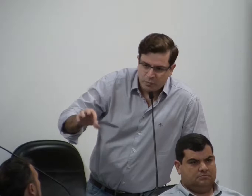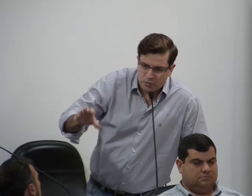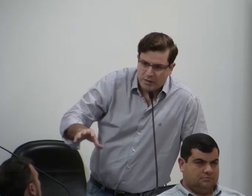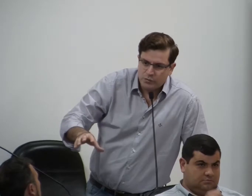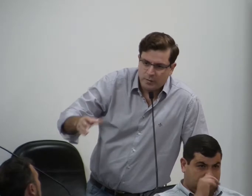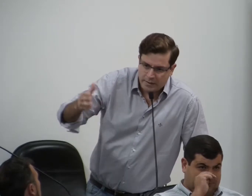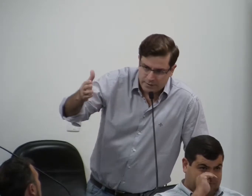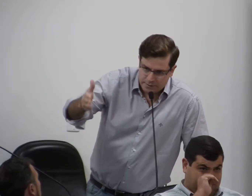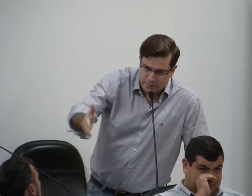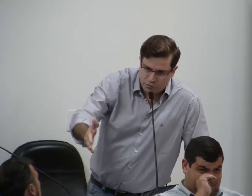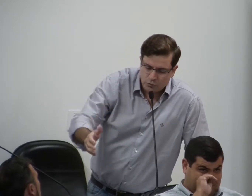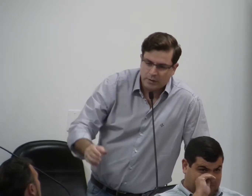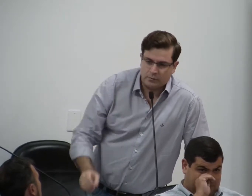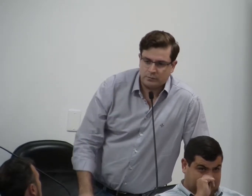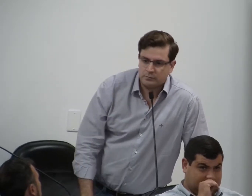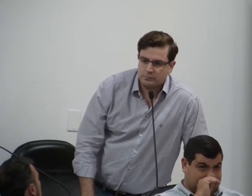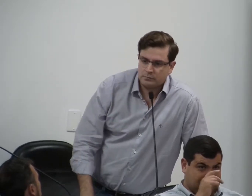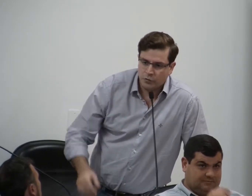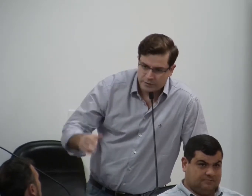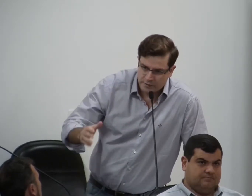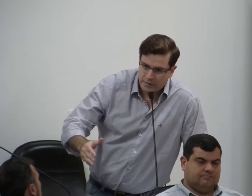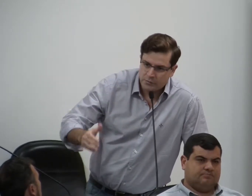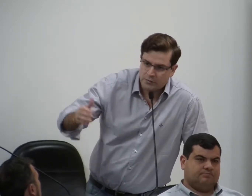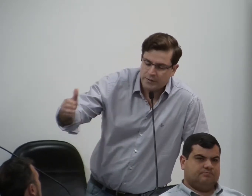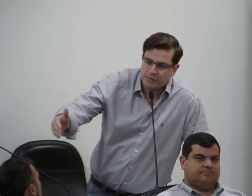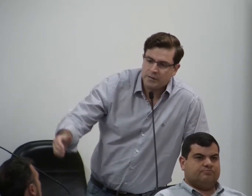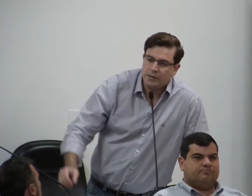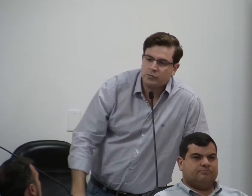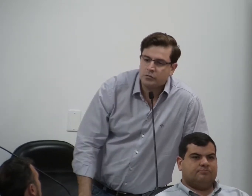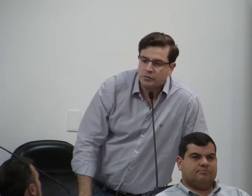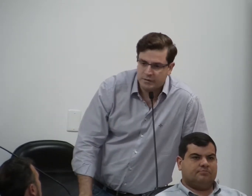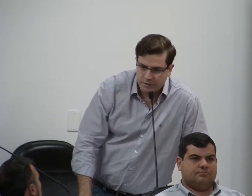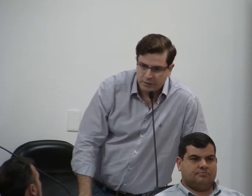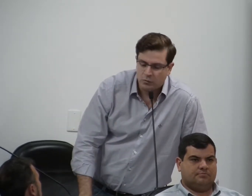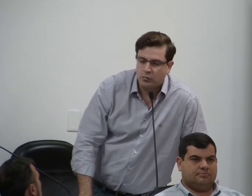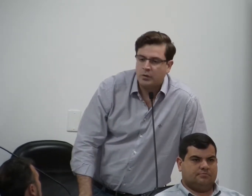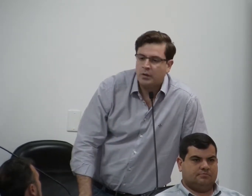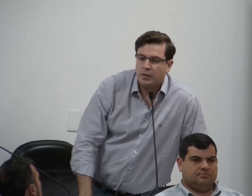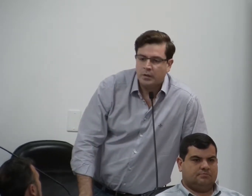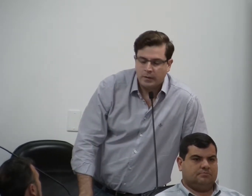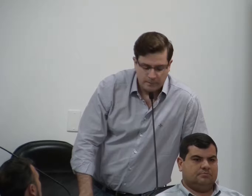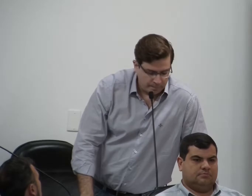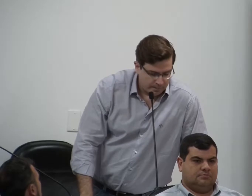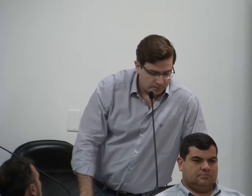você abusar de uma criança de 1 ano, 2 anos, 3 anos, 5,